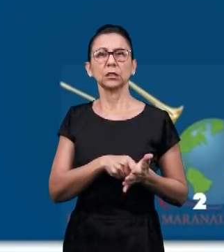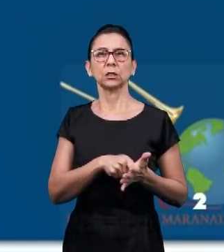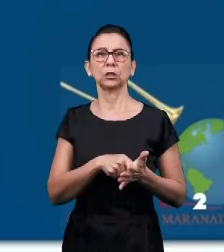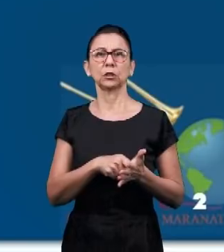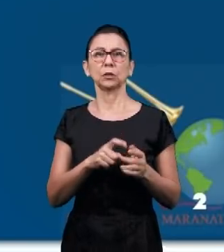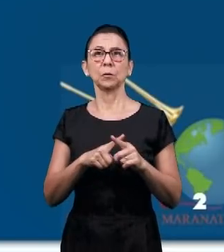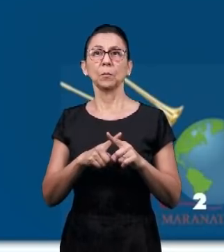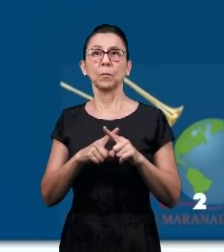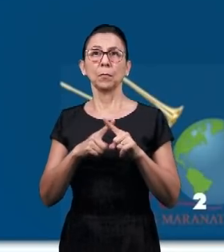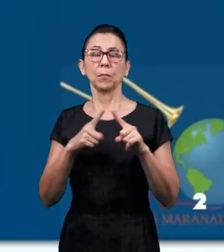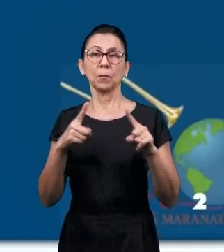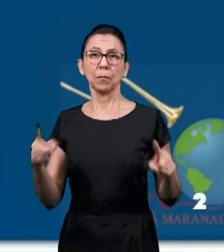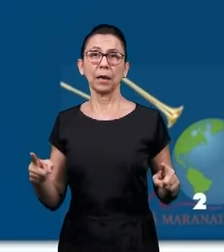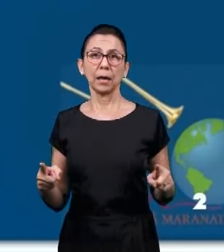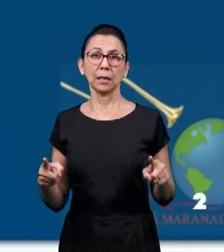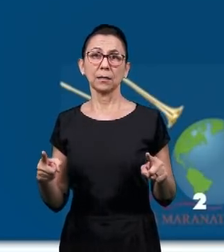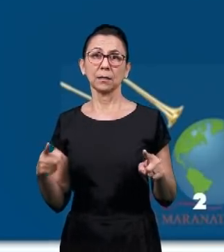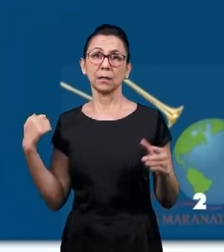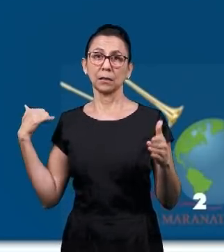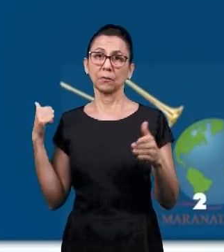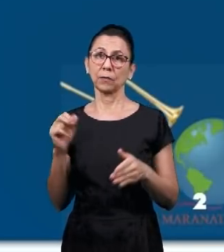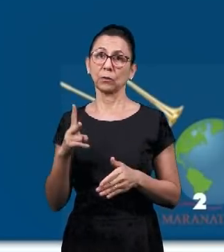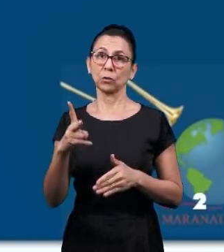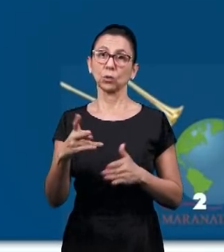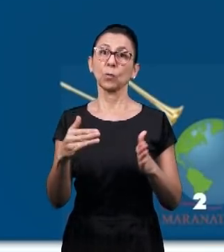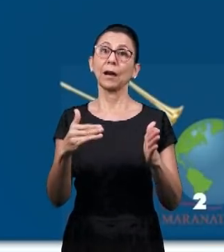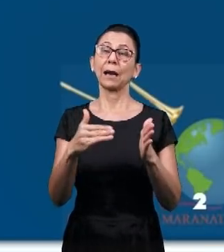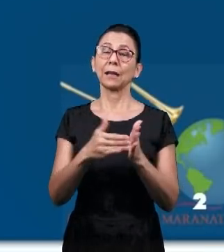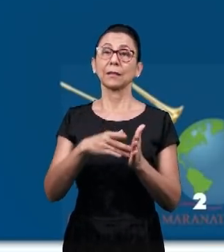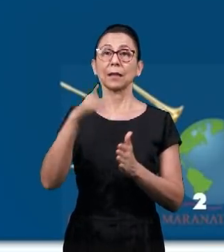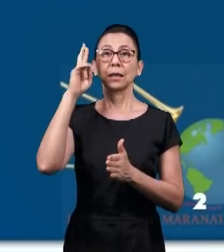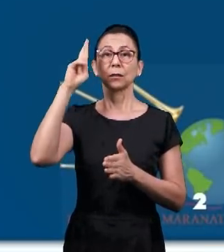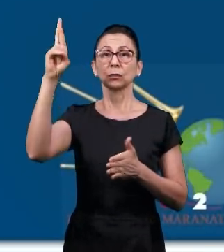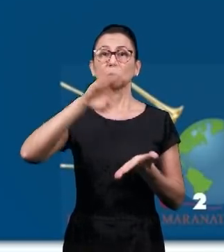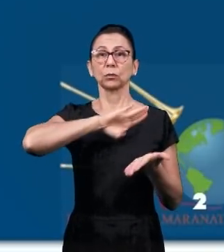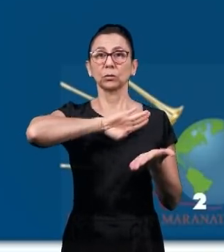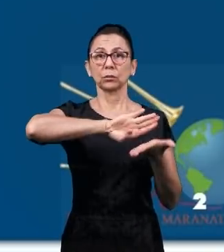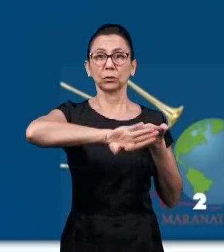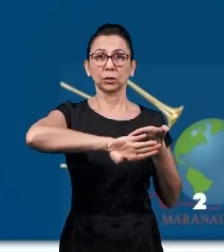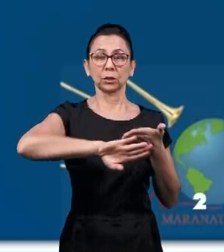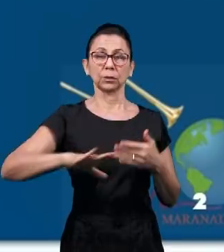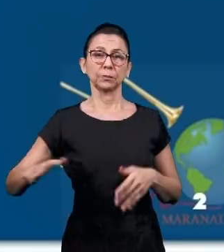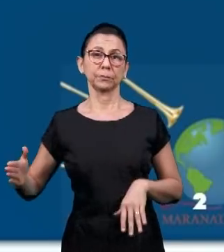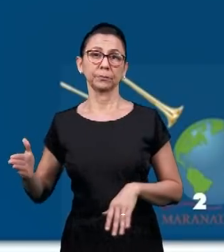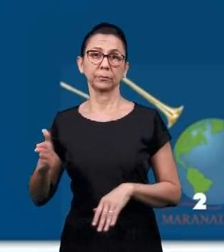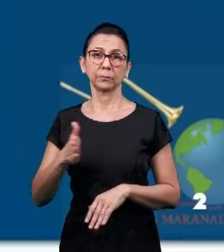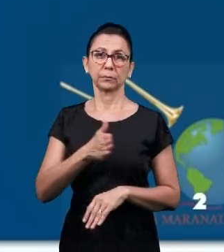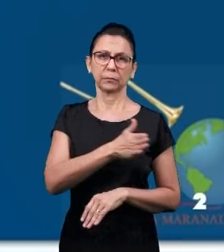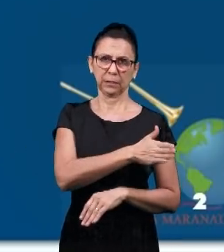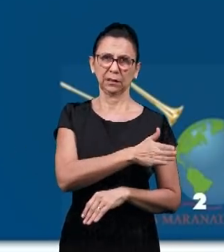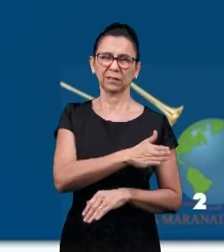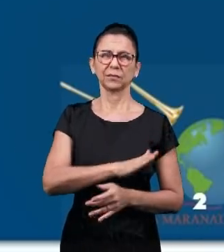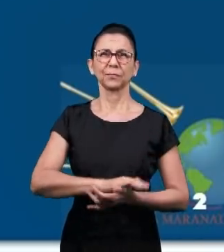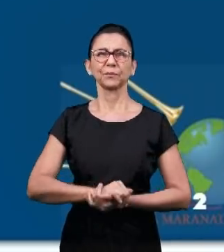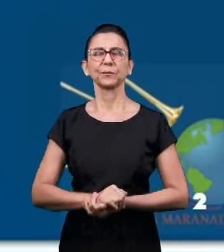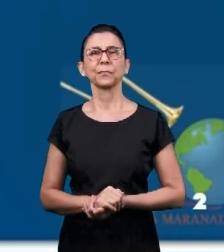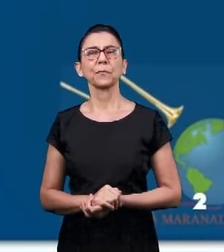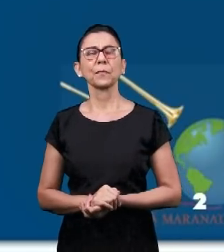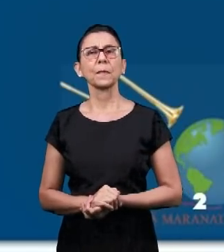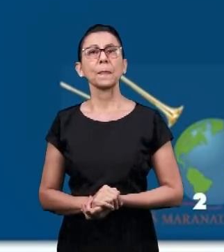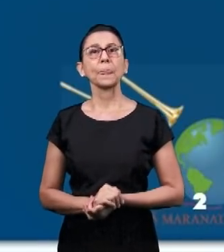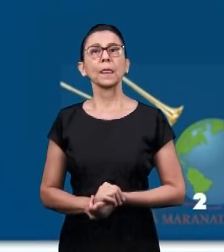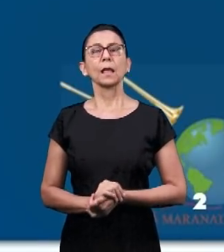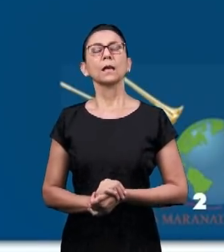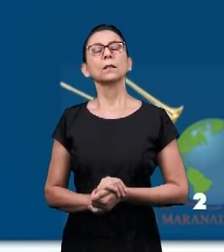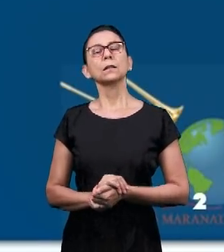Veja o que nós estamos falando nisso aqui. Primeiro nós precisamos entender,